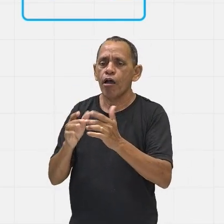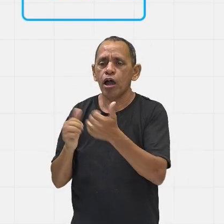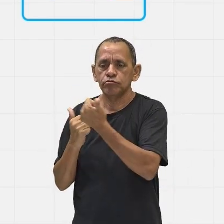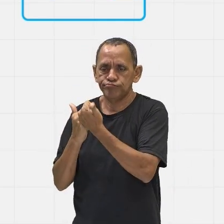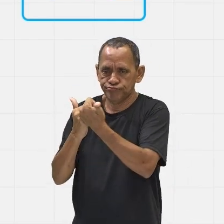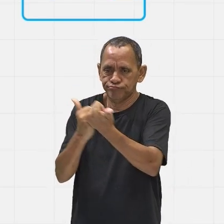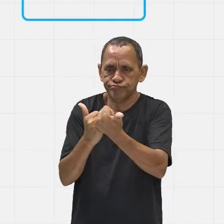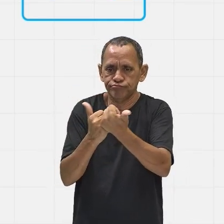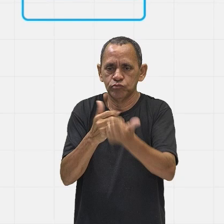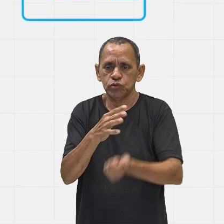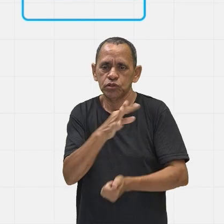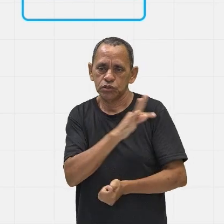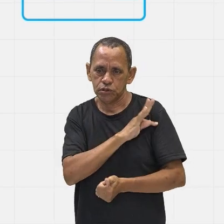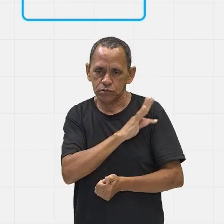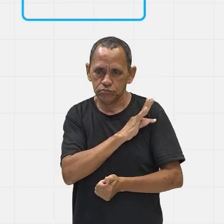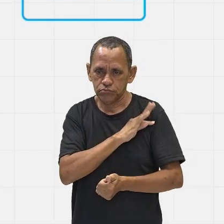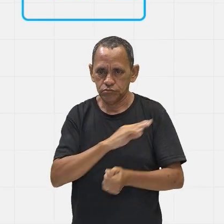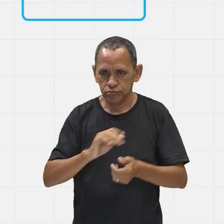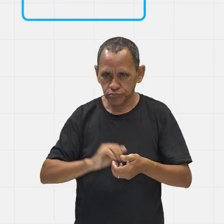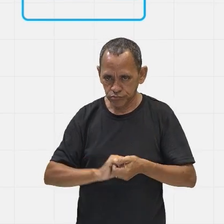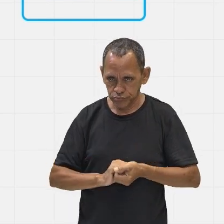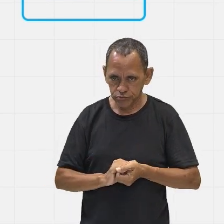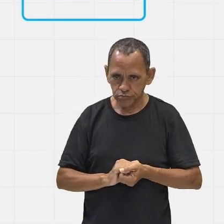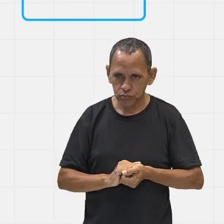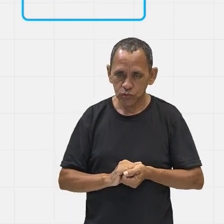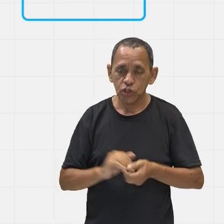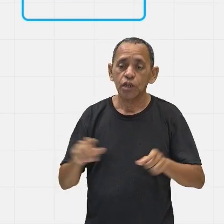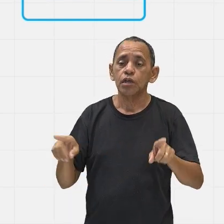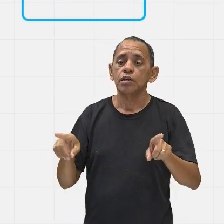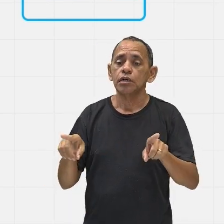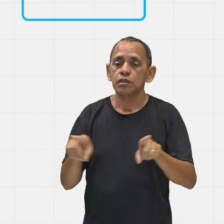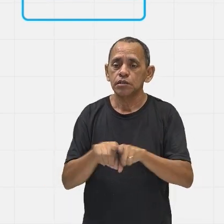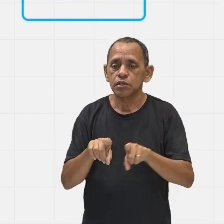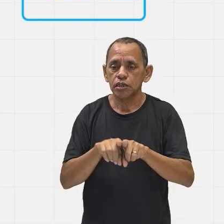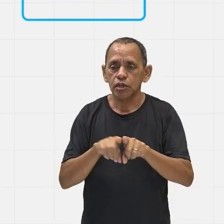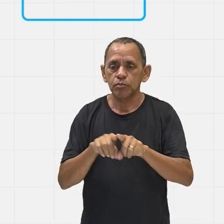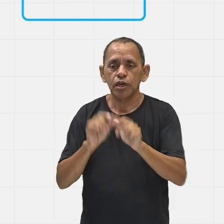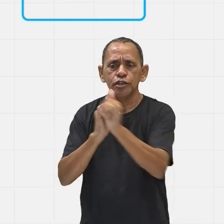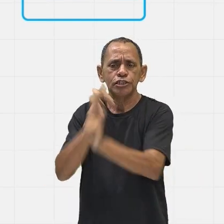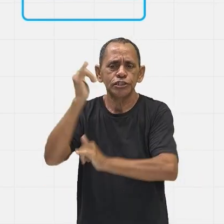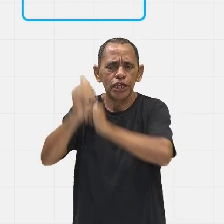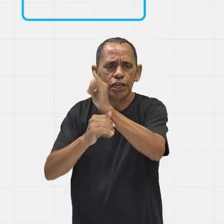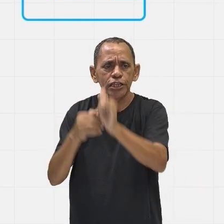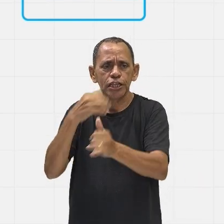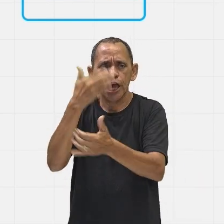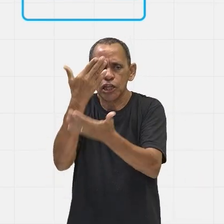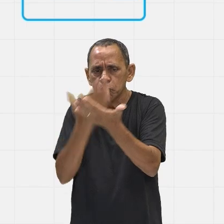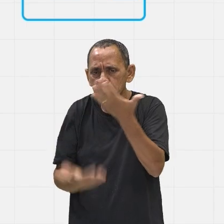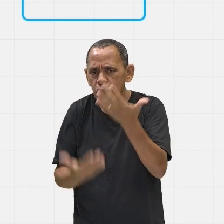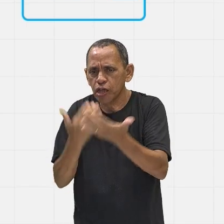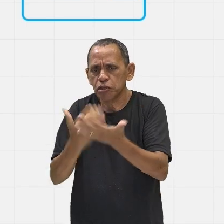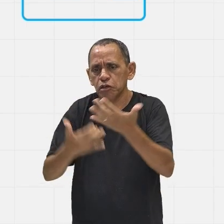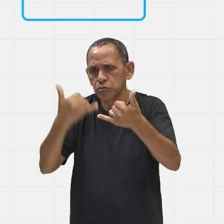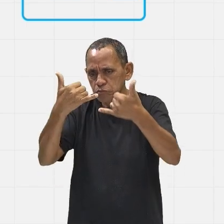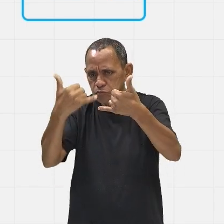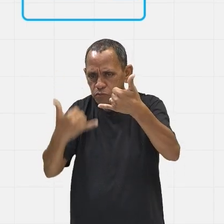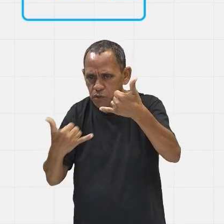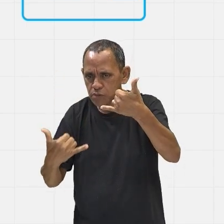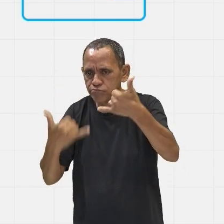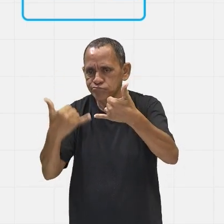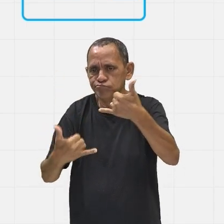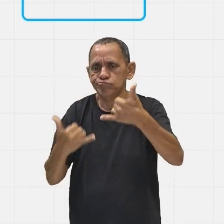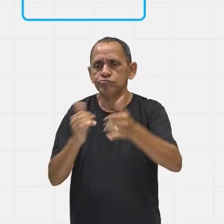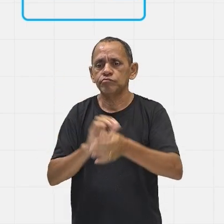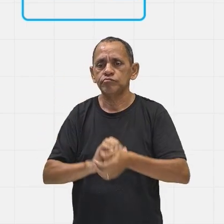Outro problema bastante comum aí é a falta de conexão, né? Quando a internet cai na sua localidade. Aí